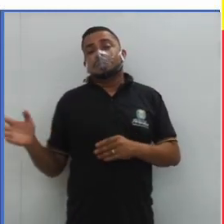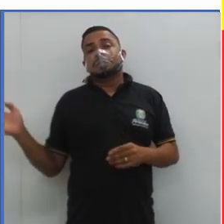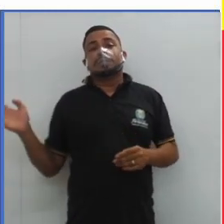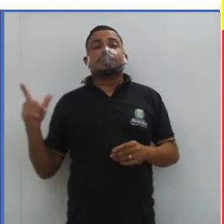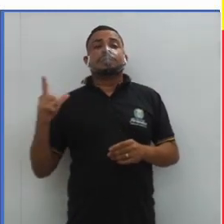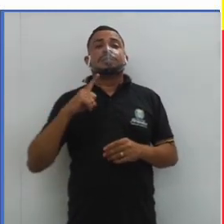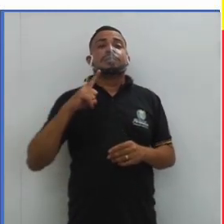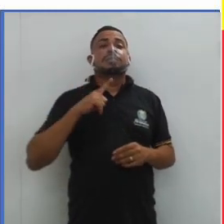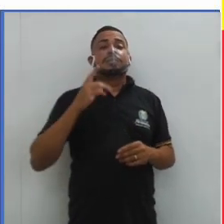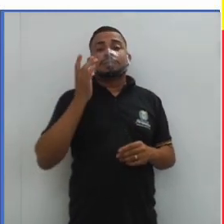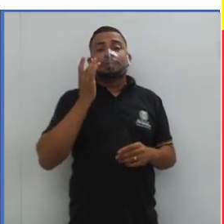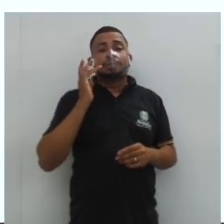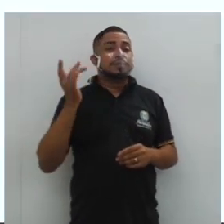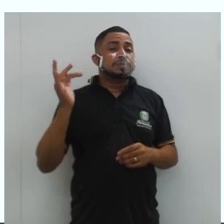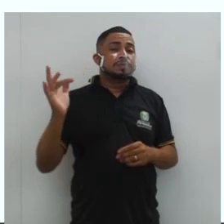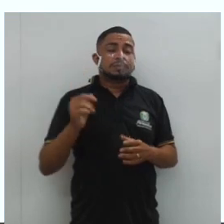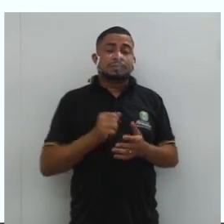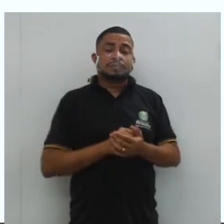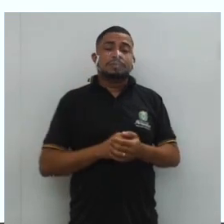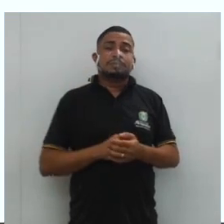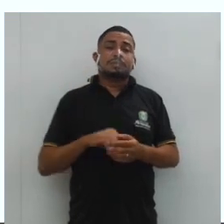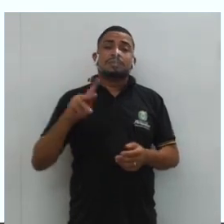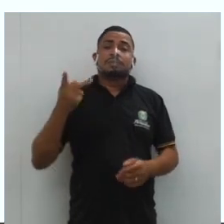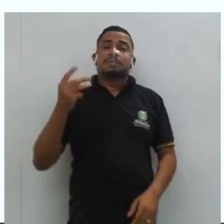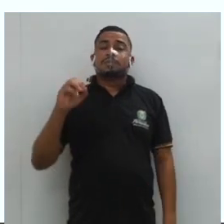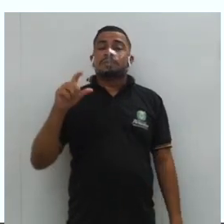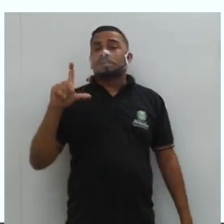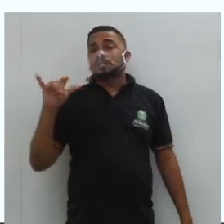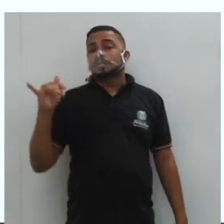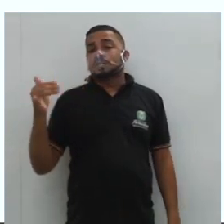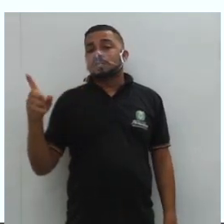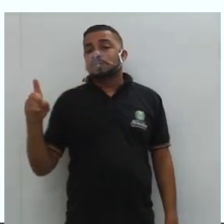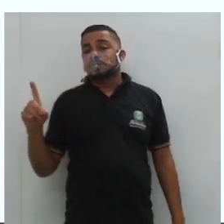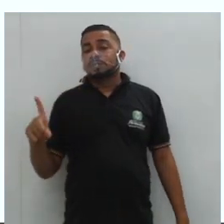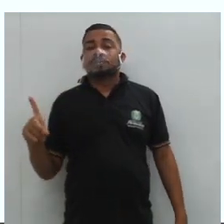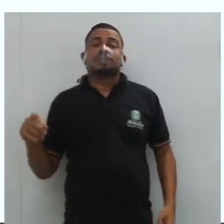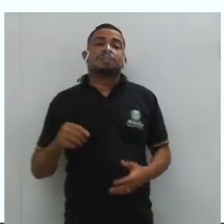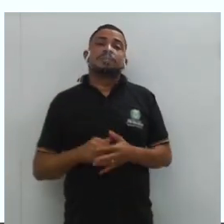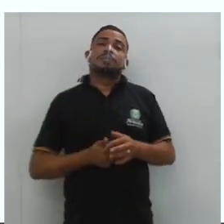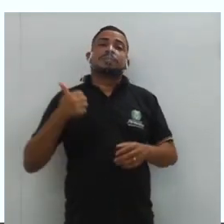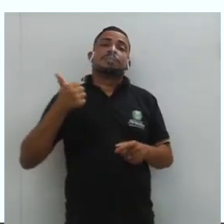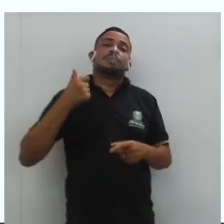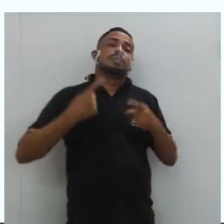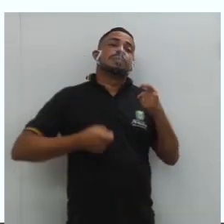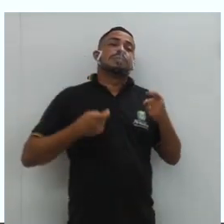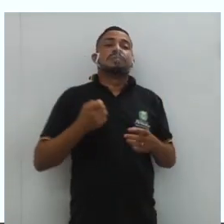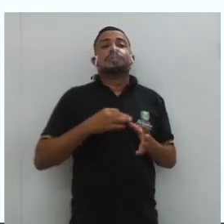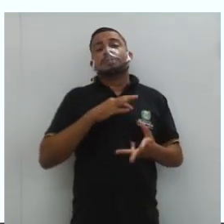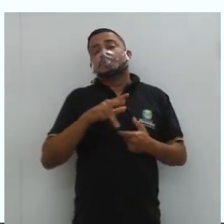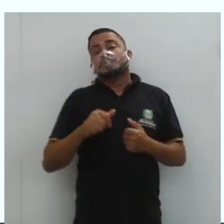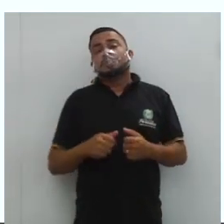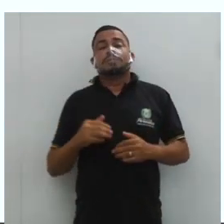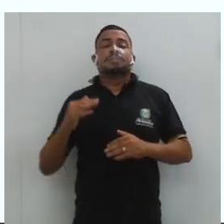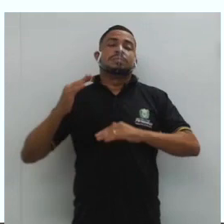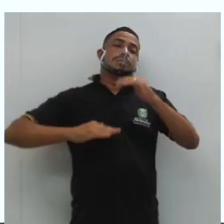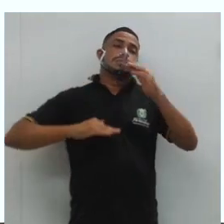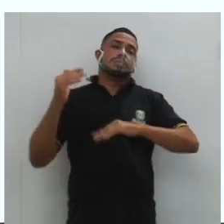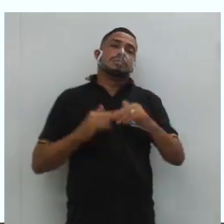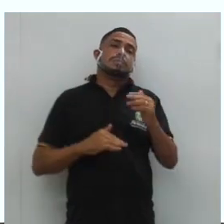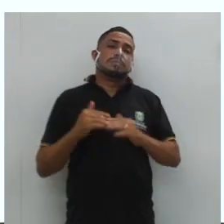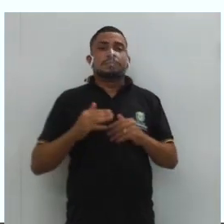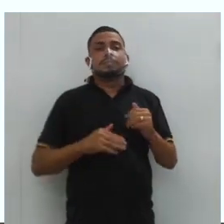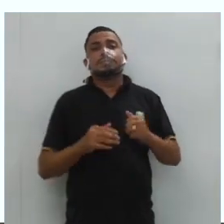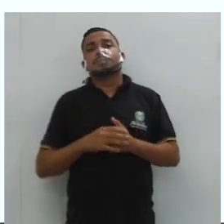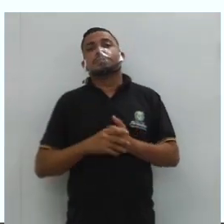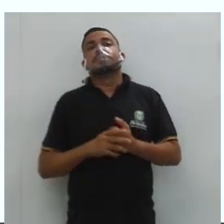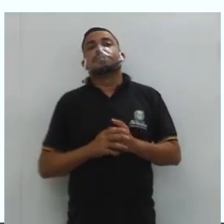Hollywood. Então, assim, a Era de Ouro de Hollywood começou quando, a partir da Primeira Guerra Mundial, mais ou menos, quando as